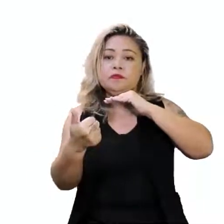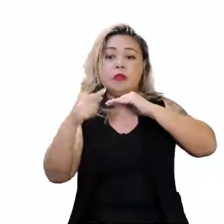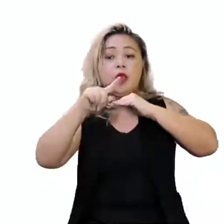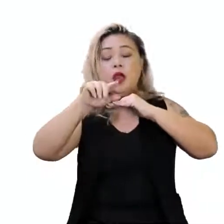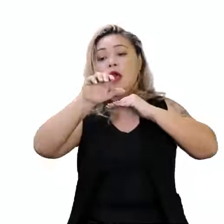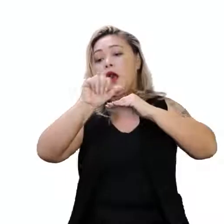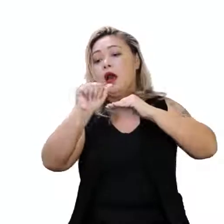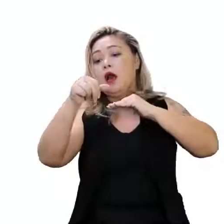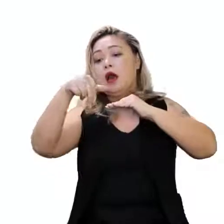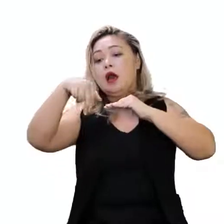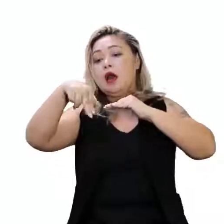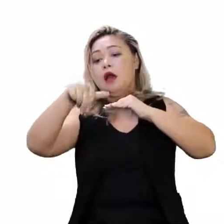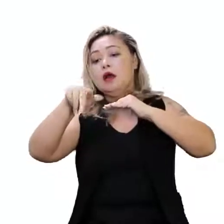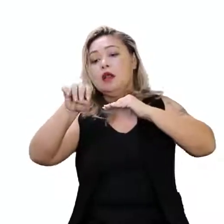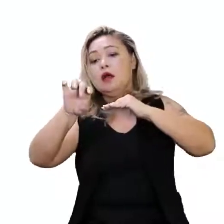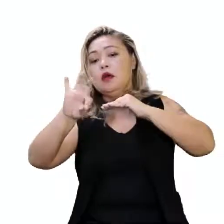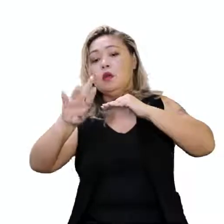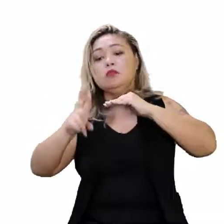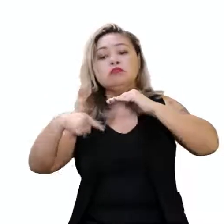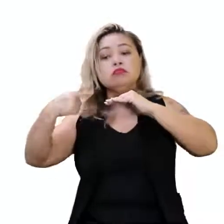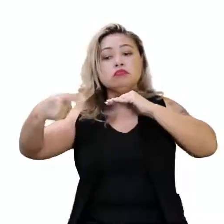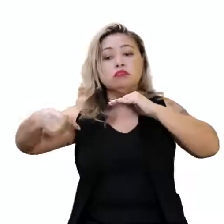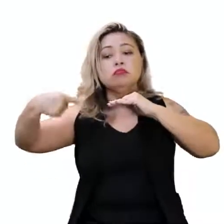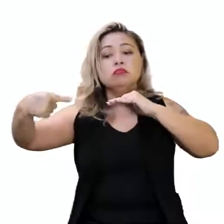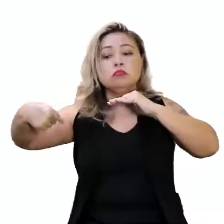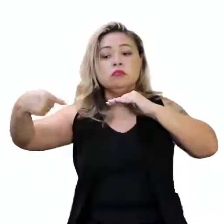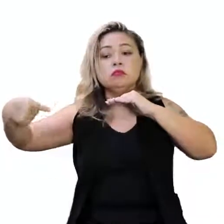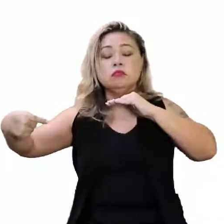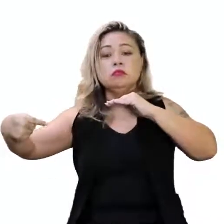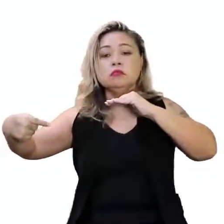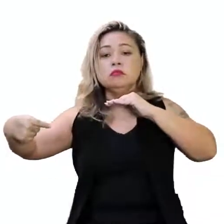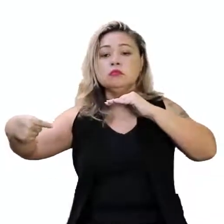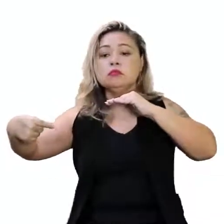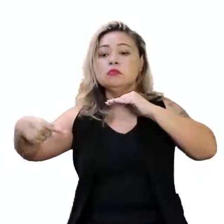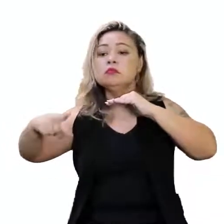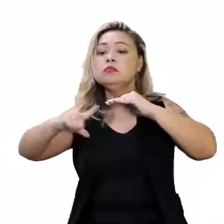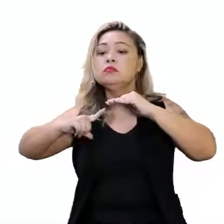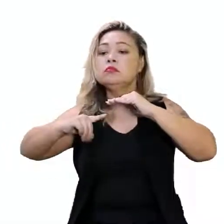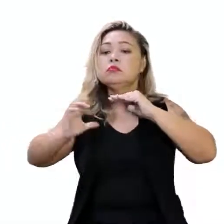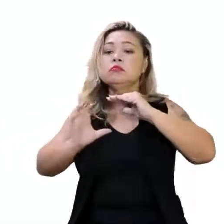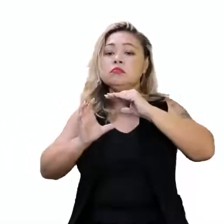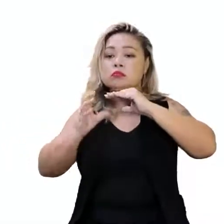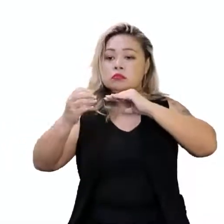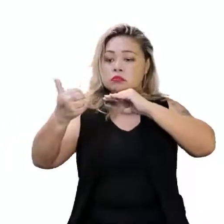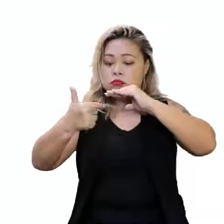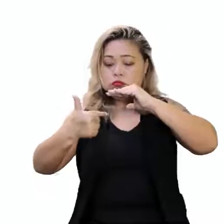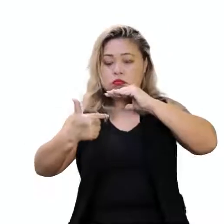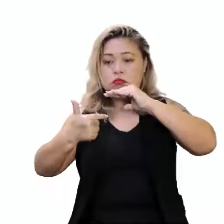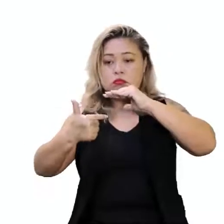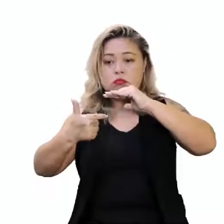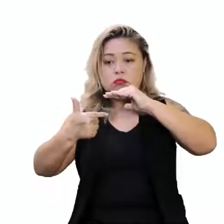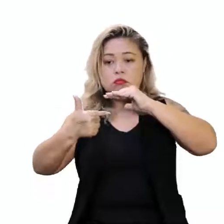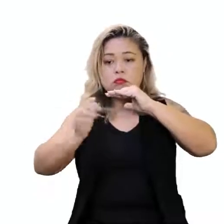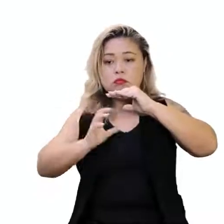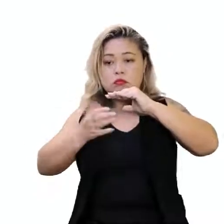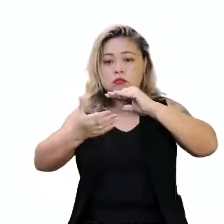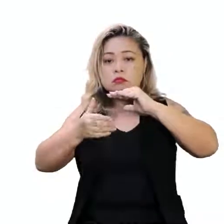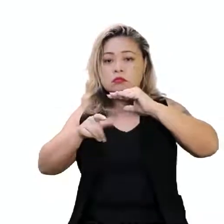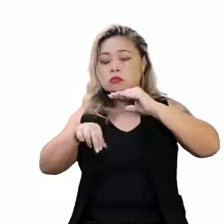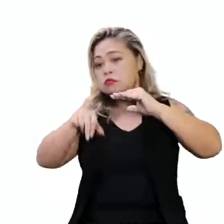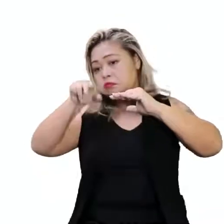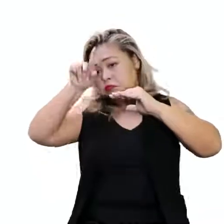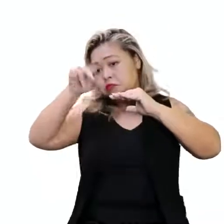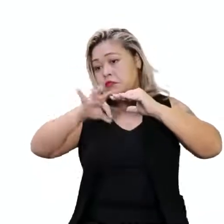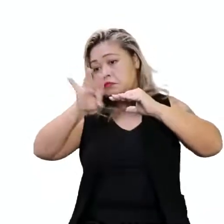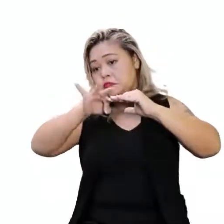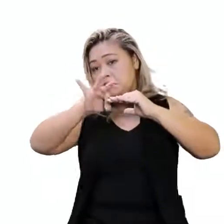anagênese, né? O evento acontecendo contínuo, progressivo. O que a gente vai ter na população 2? Vários besourinhos ou